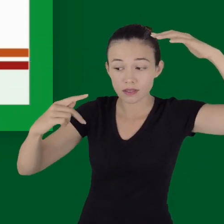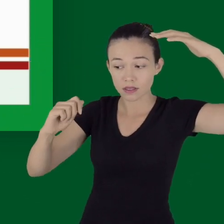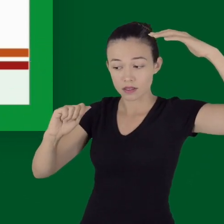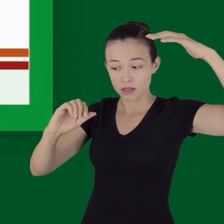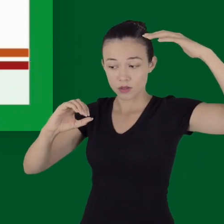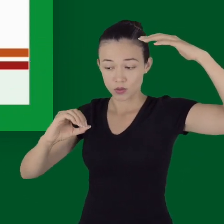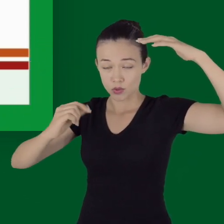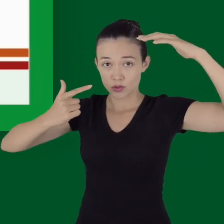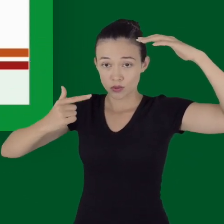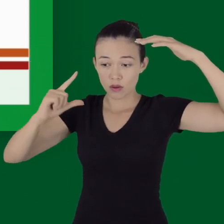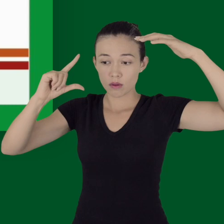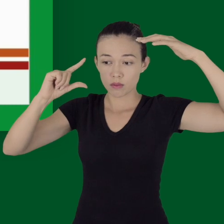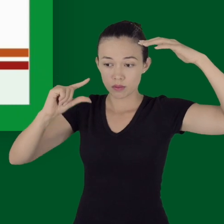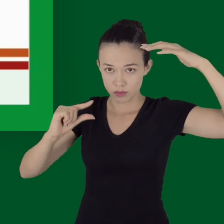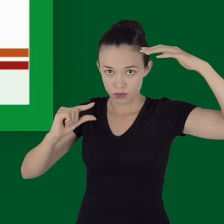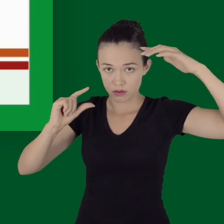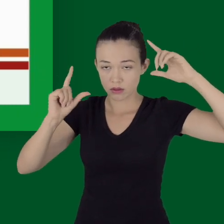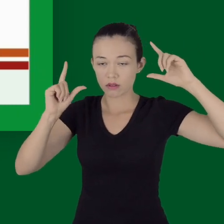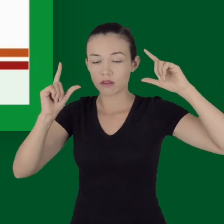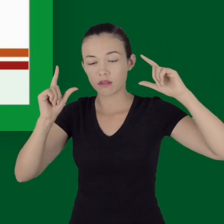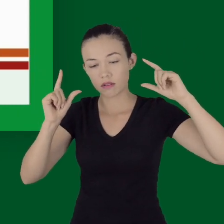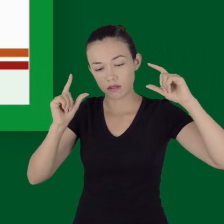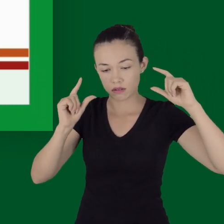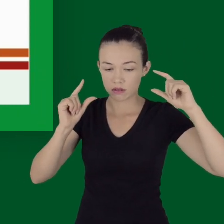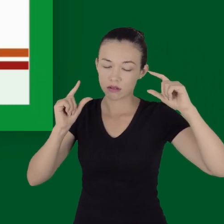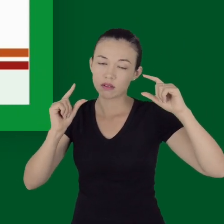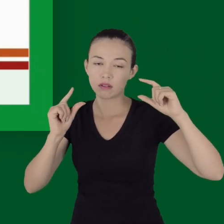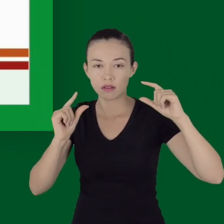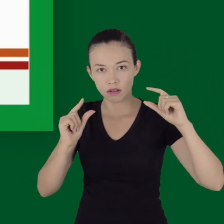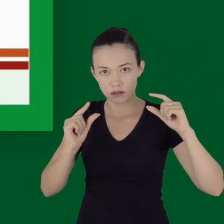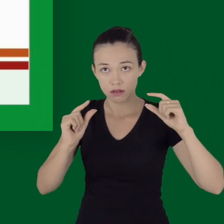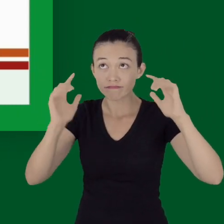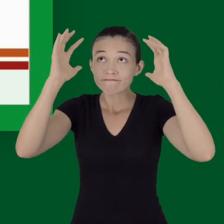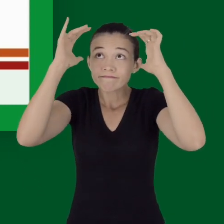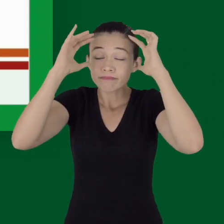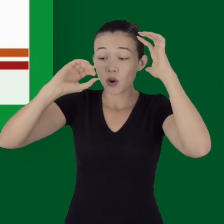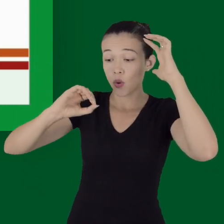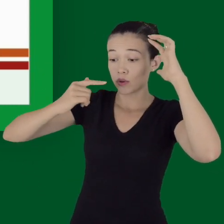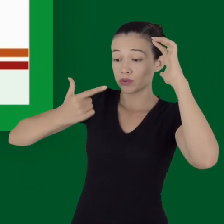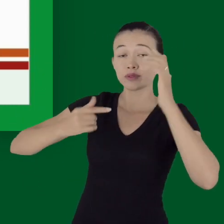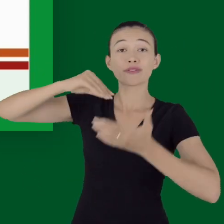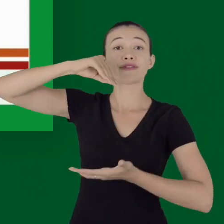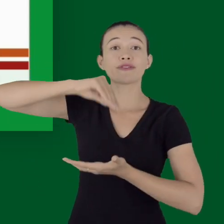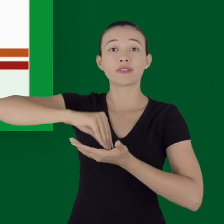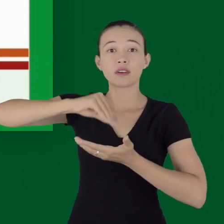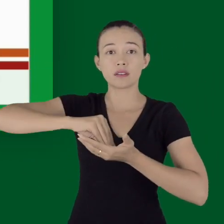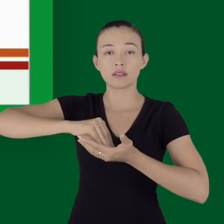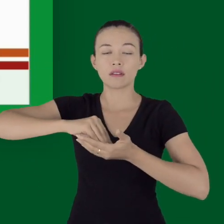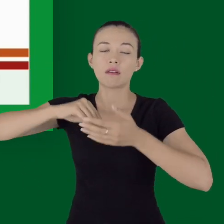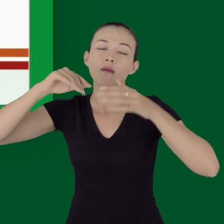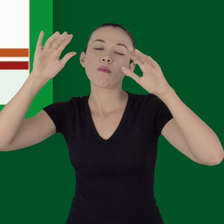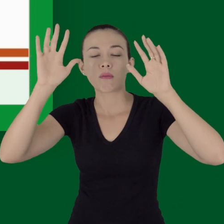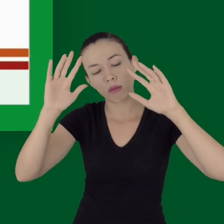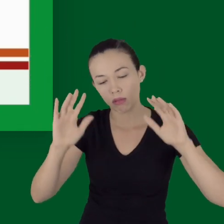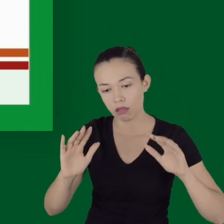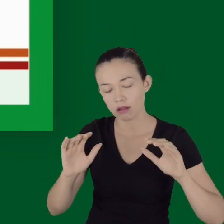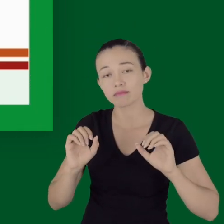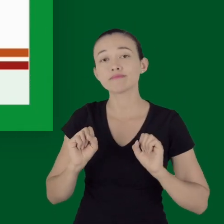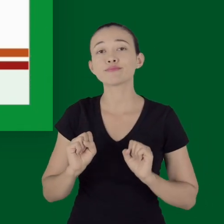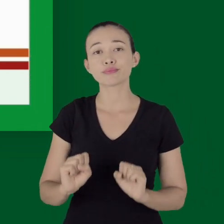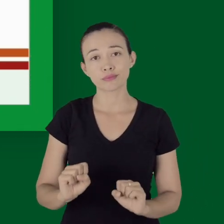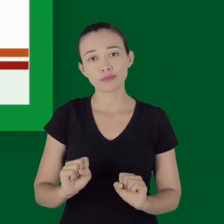submersão, a PaO2 vai cair ao ponto de provocar uma perda de consciência, gerando hipóxia